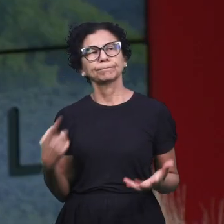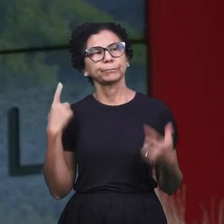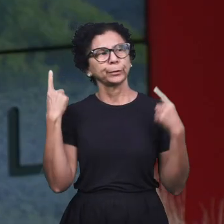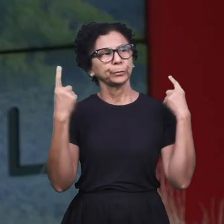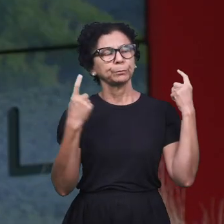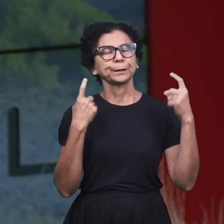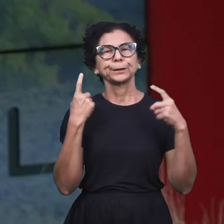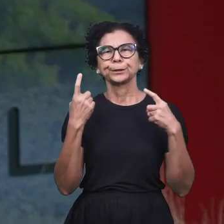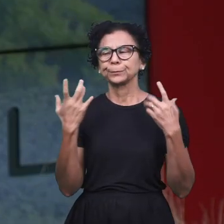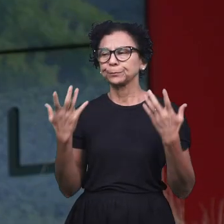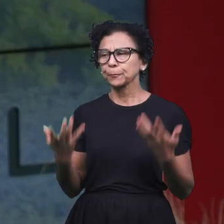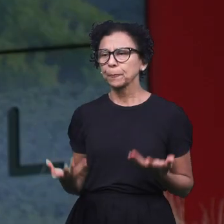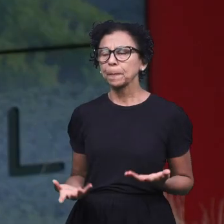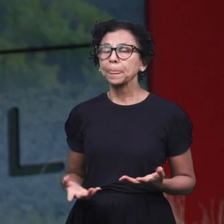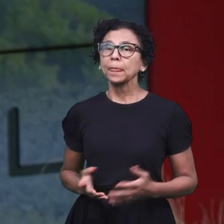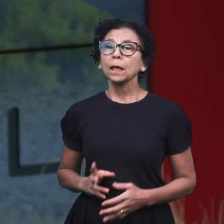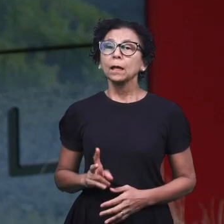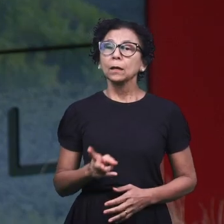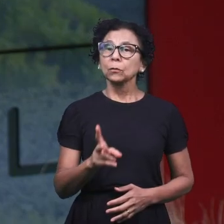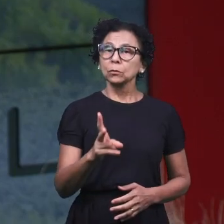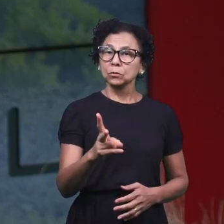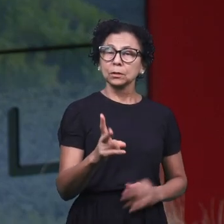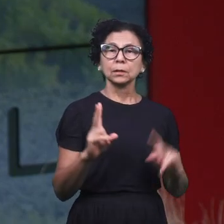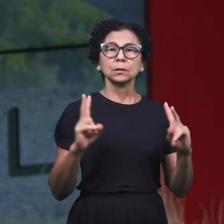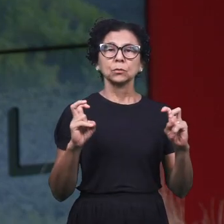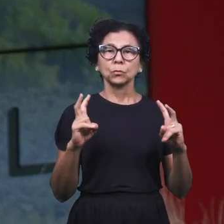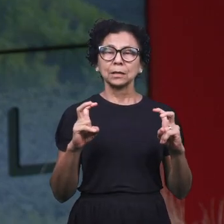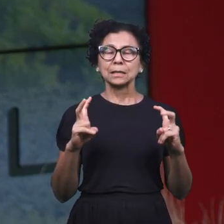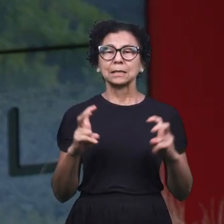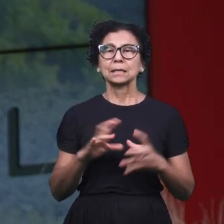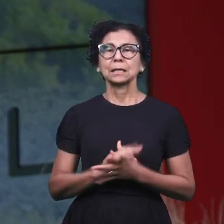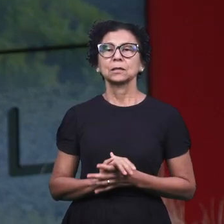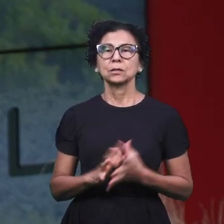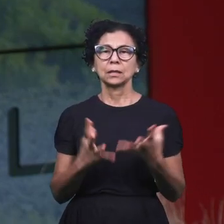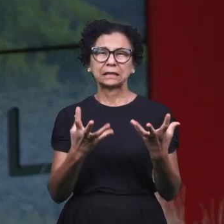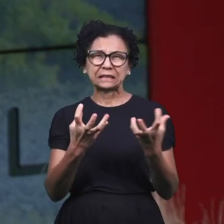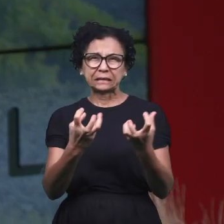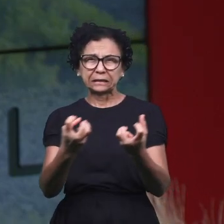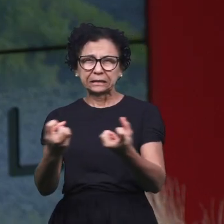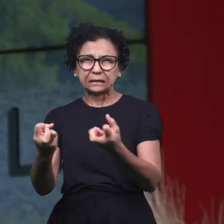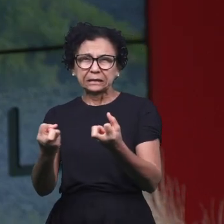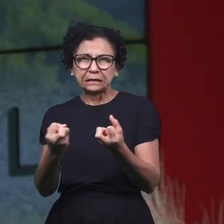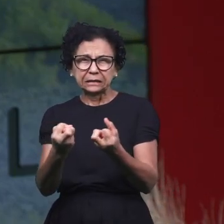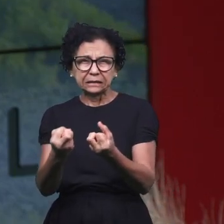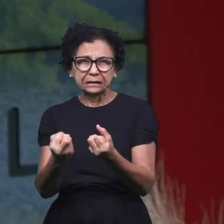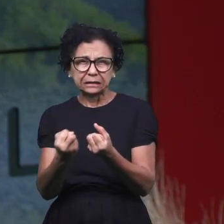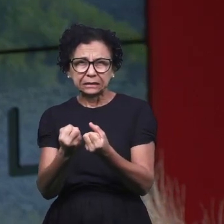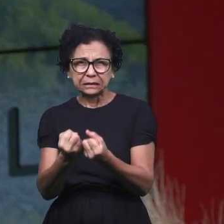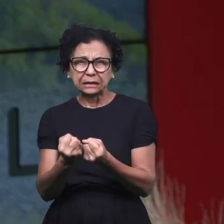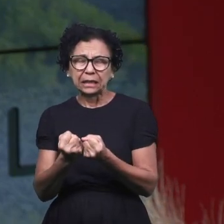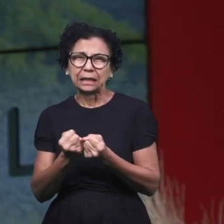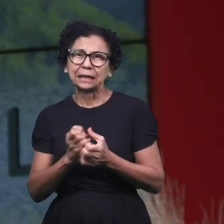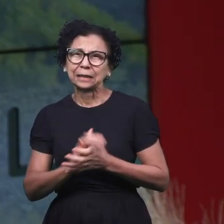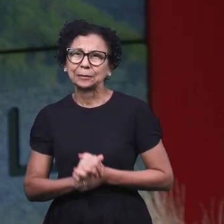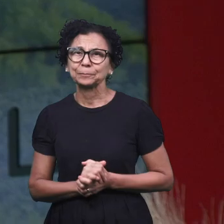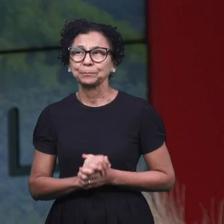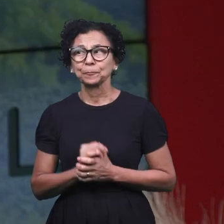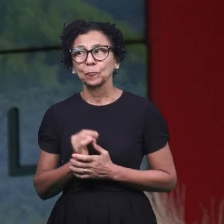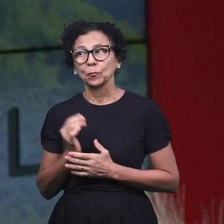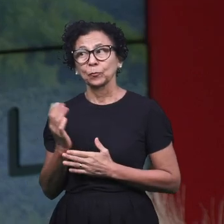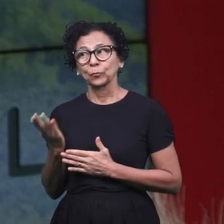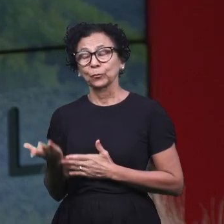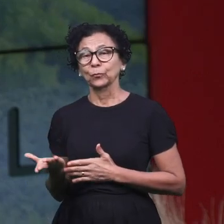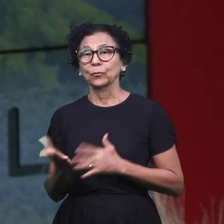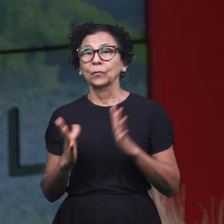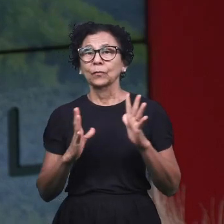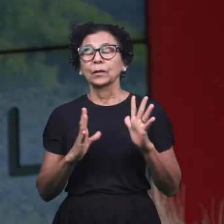muito preocupante. Dando continuidade ao assunto da seca, a Bacia Amazônica é a maior bacia hidrográfica do